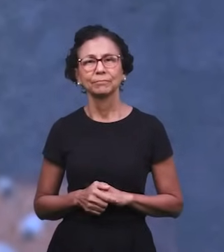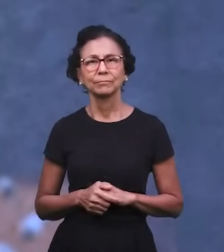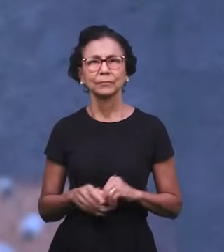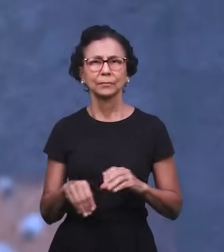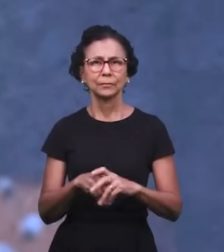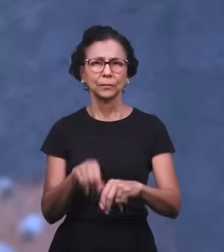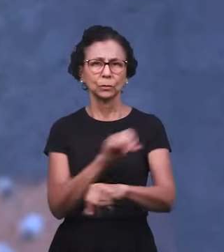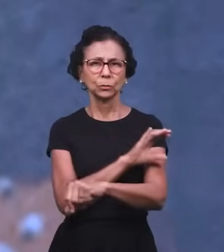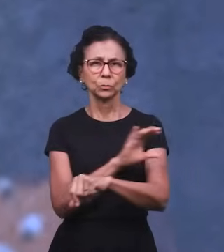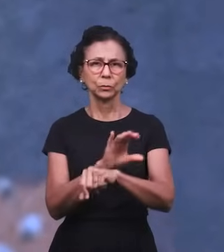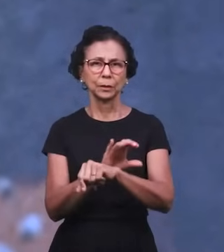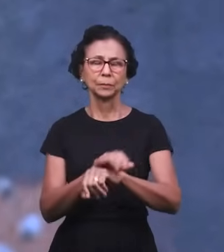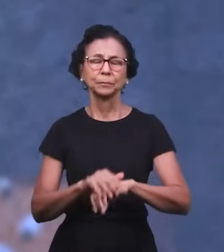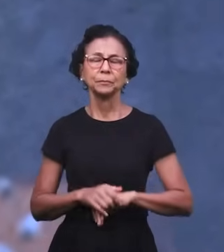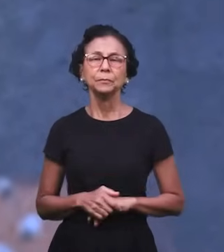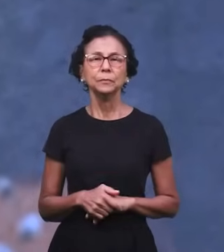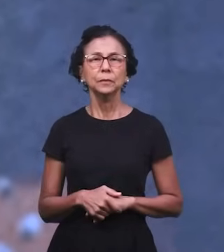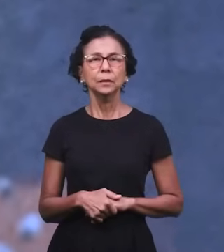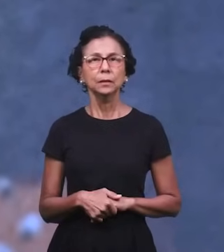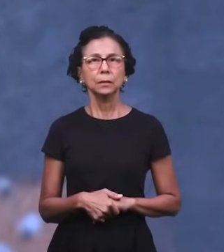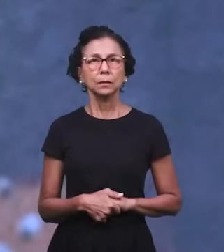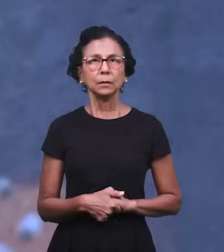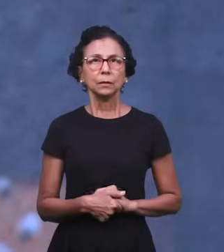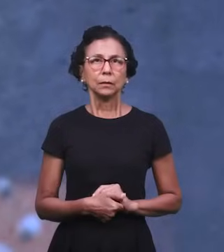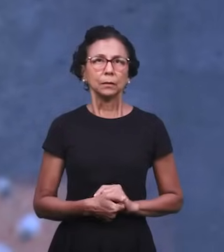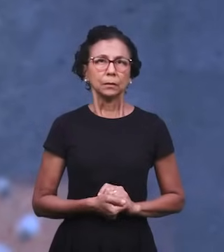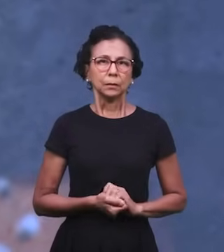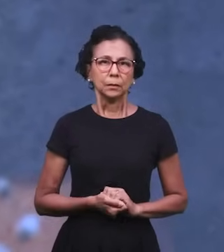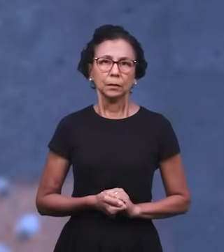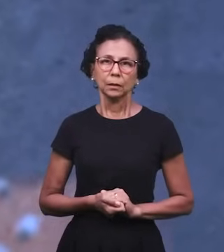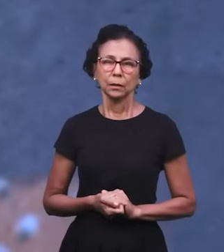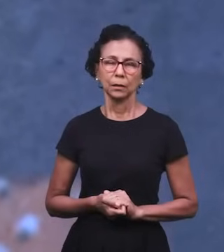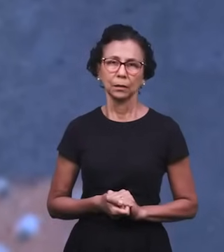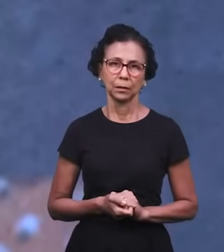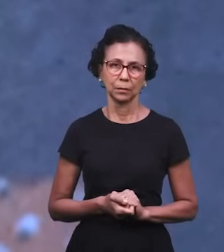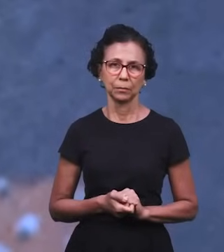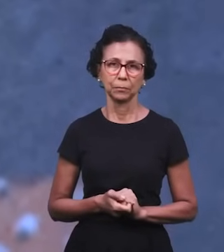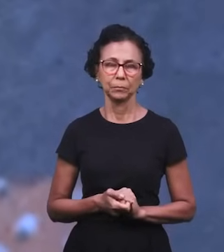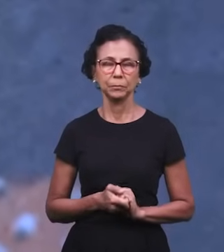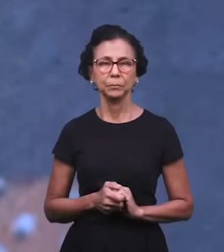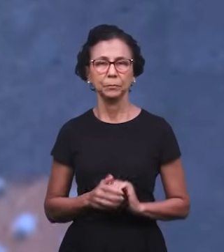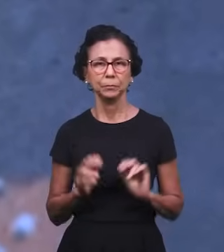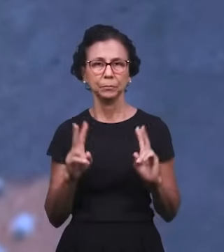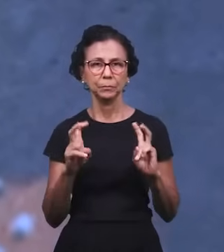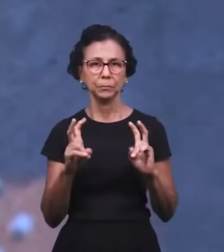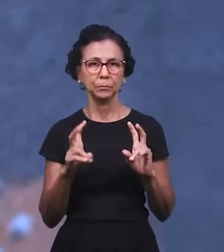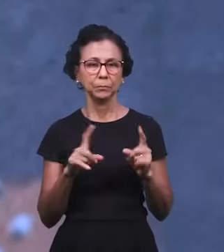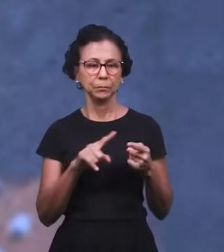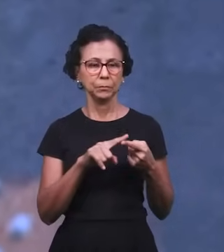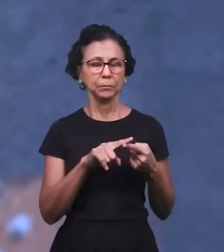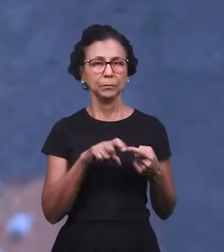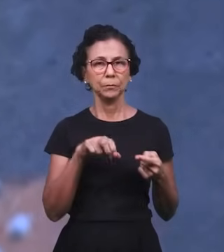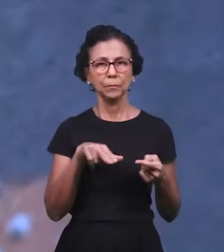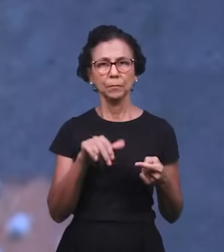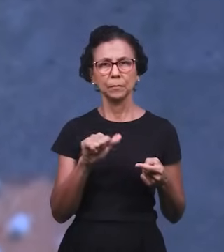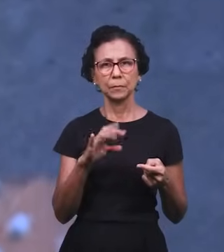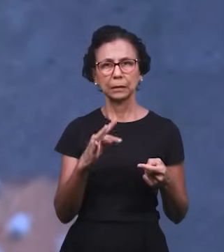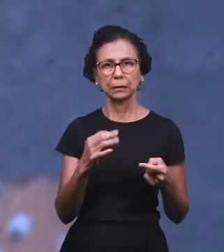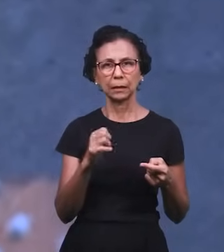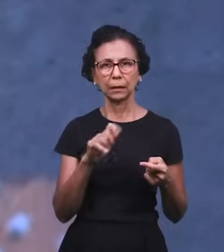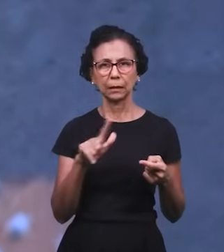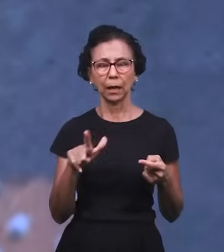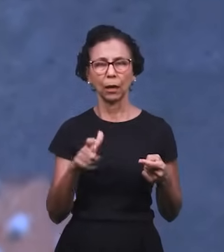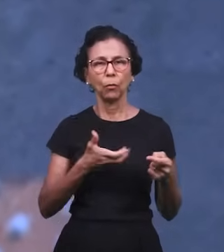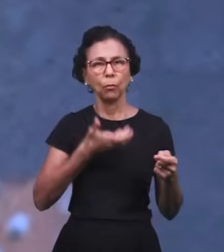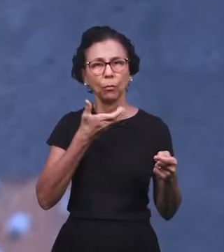Opa, o que quer dizer isso? O Natal tem uma relação entre o Natal e o